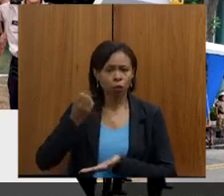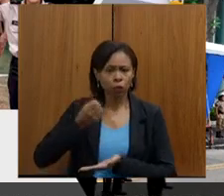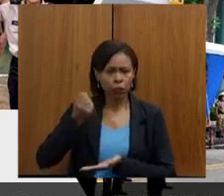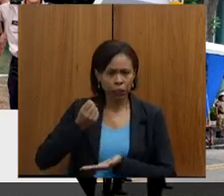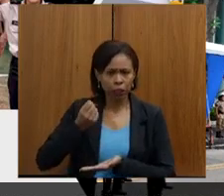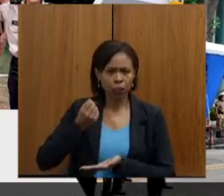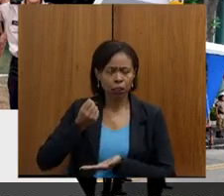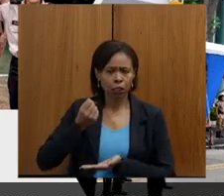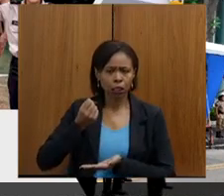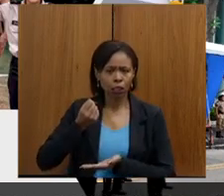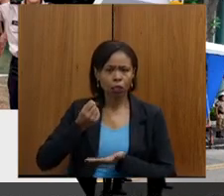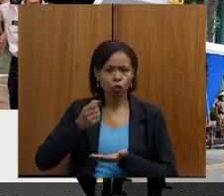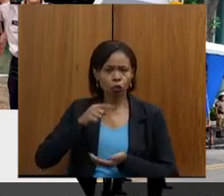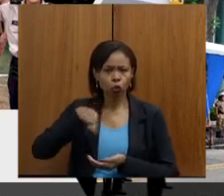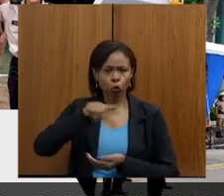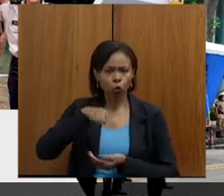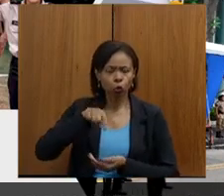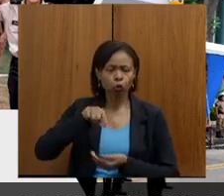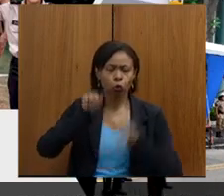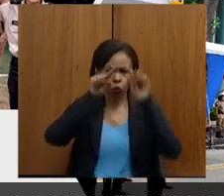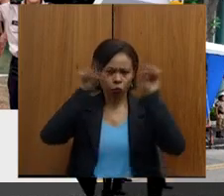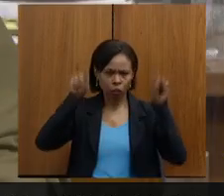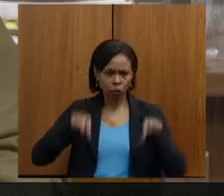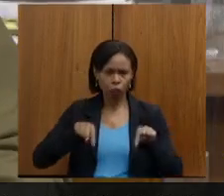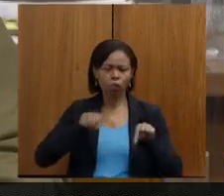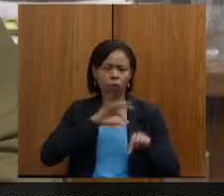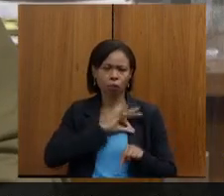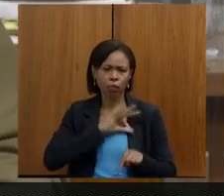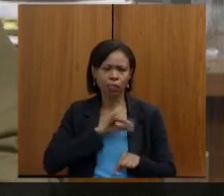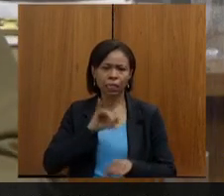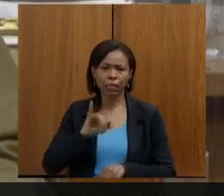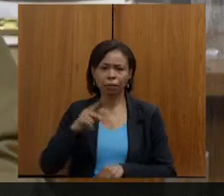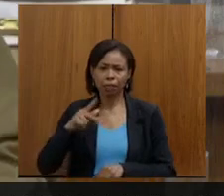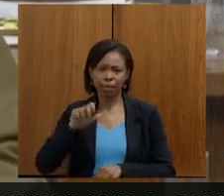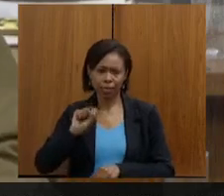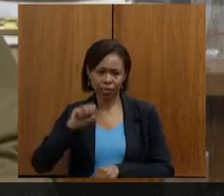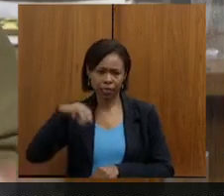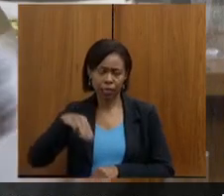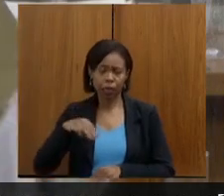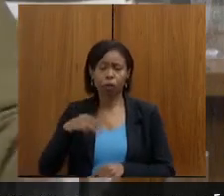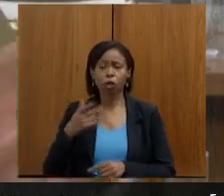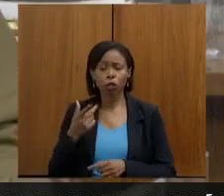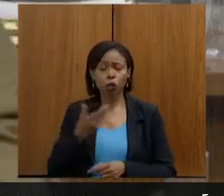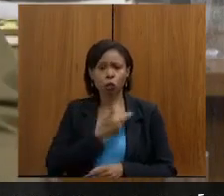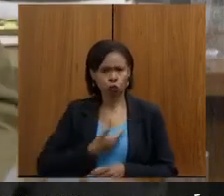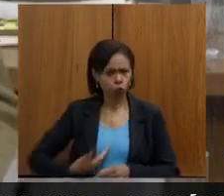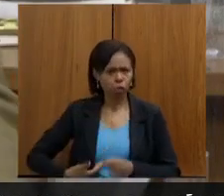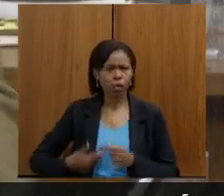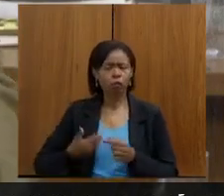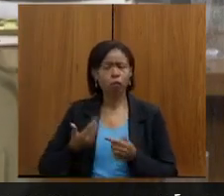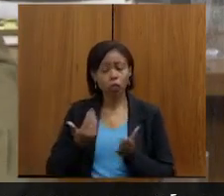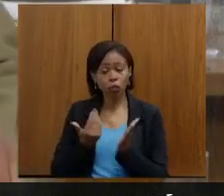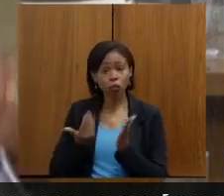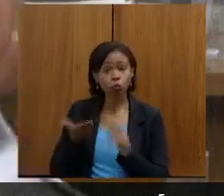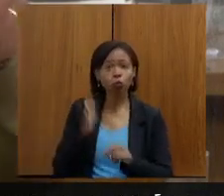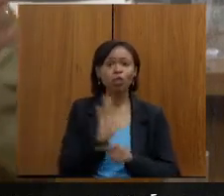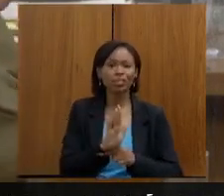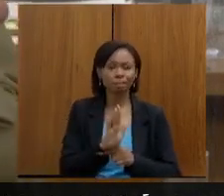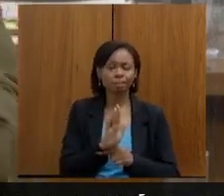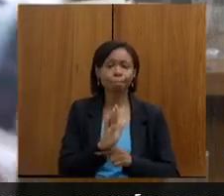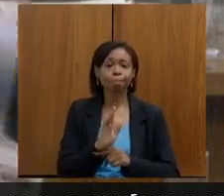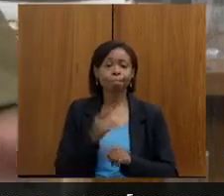Servidores militares né do ipsm logo no com o governo que nos fortalecia né Hoje é